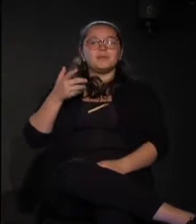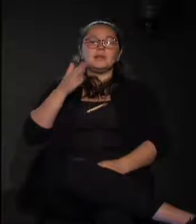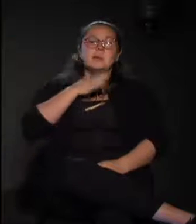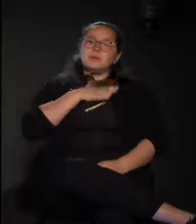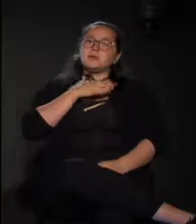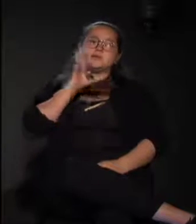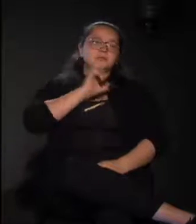extraordinária